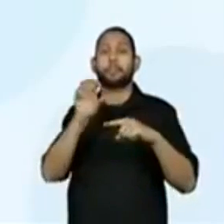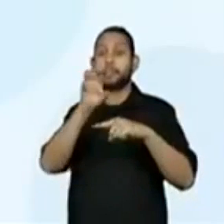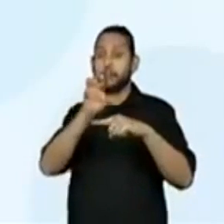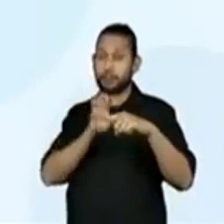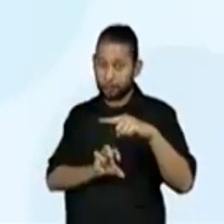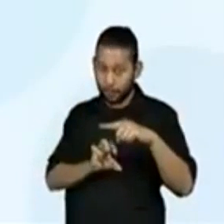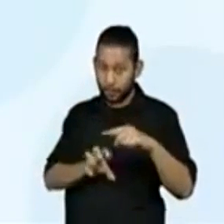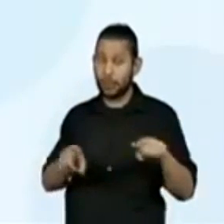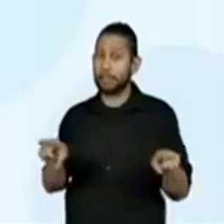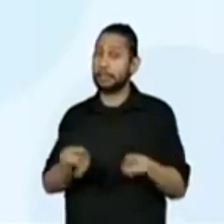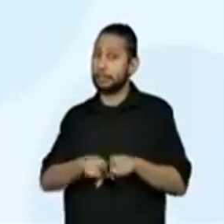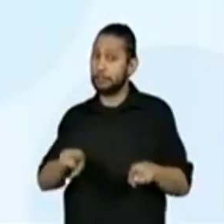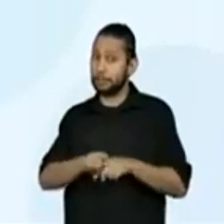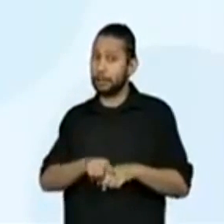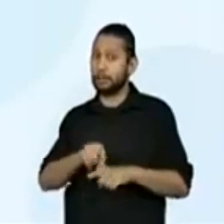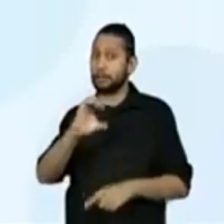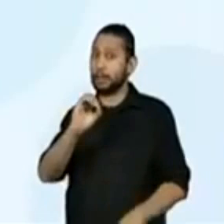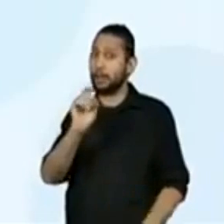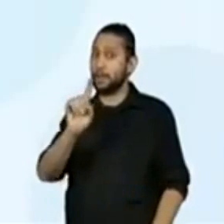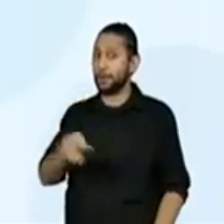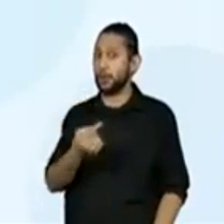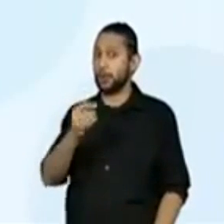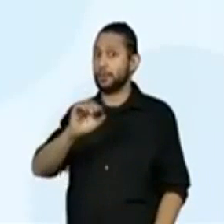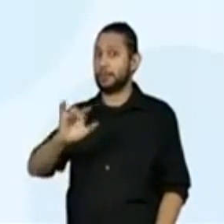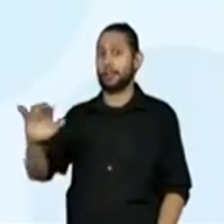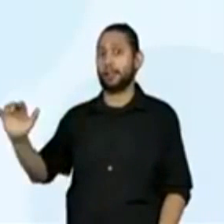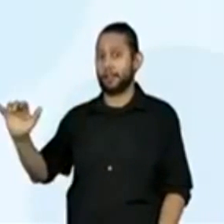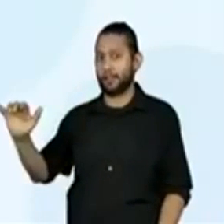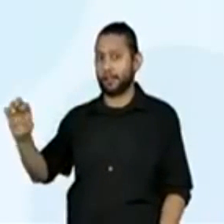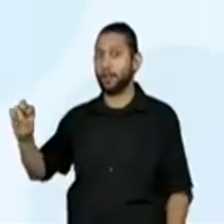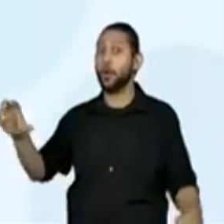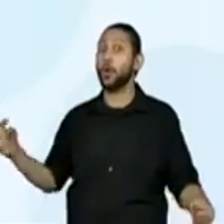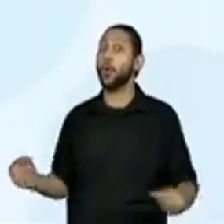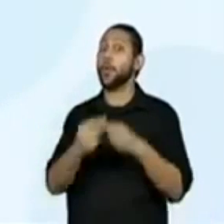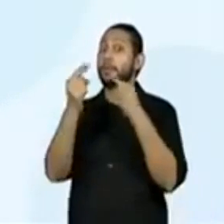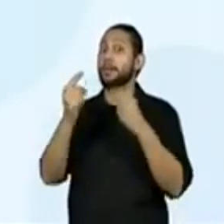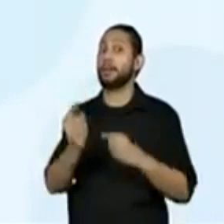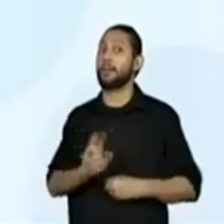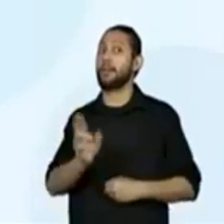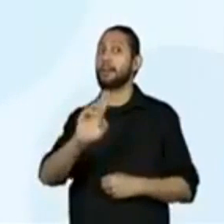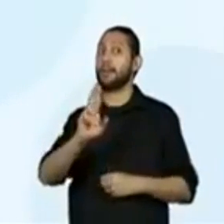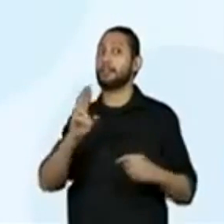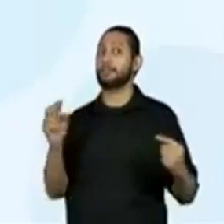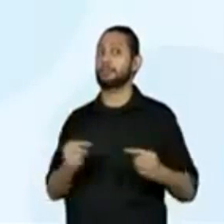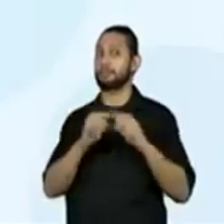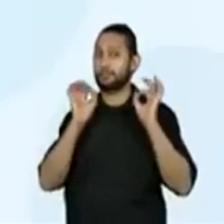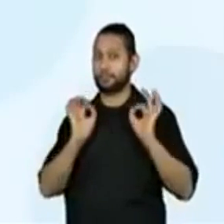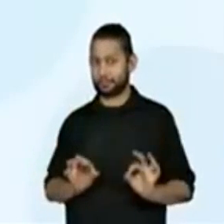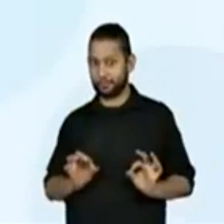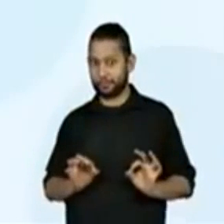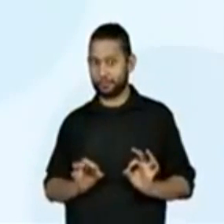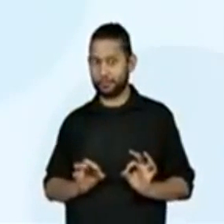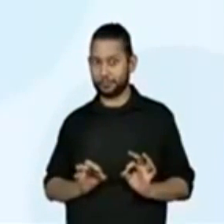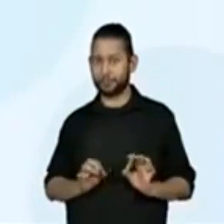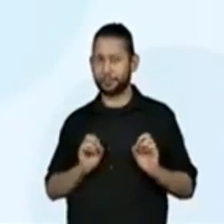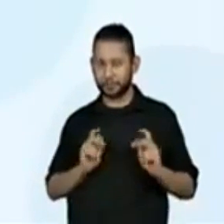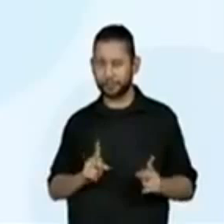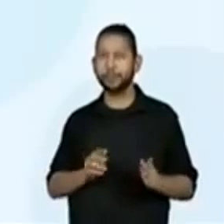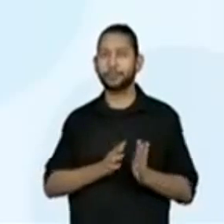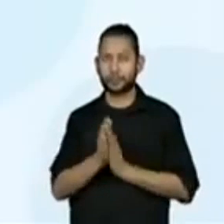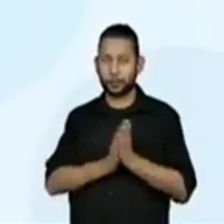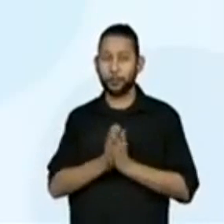na forma decimal em relação à parte do real que elas representam. Pessoal, vamos